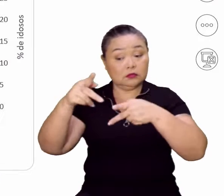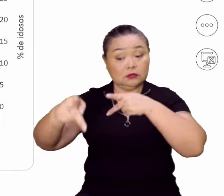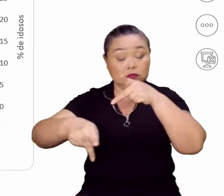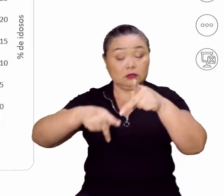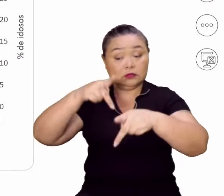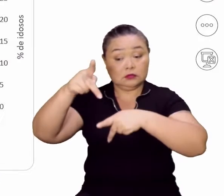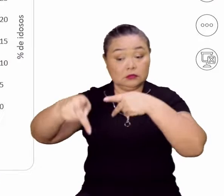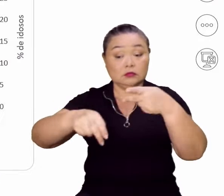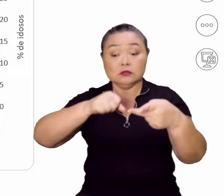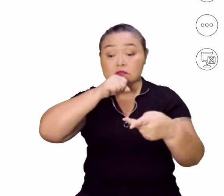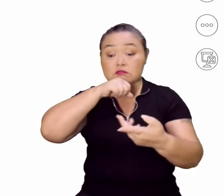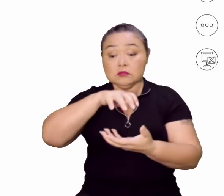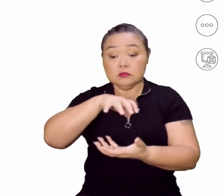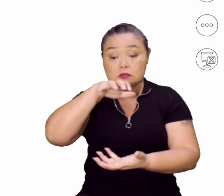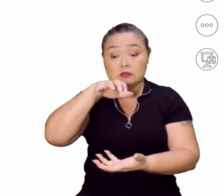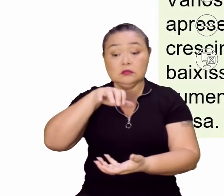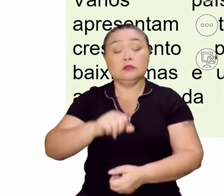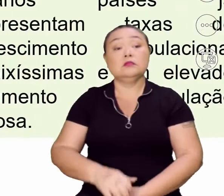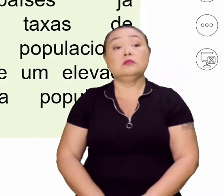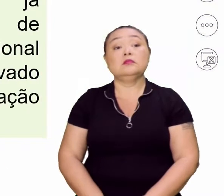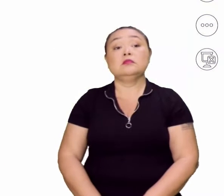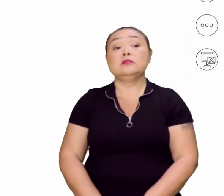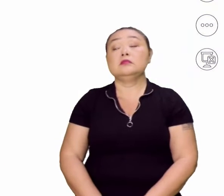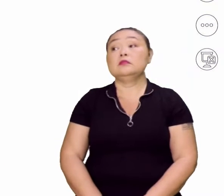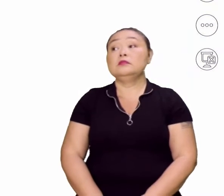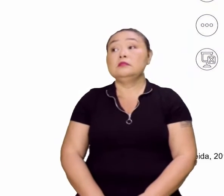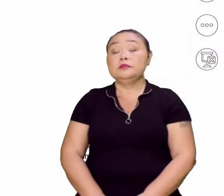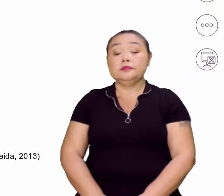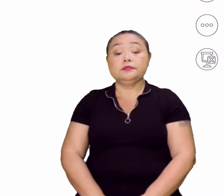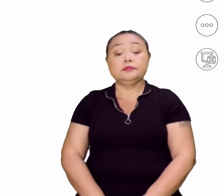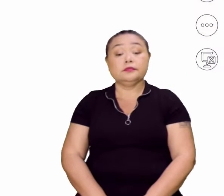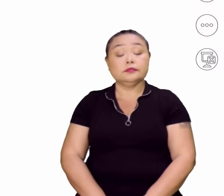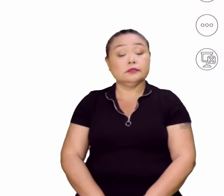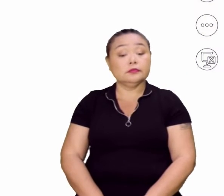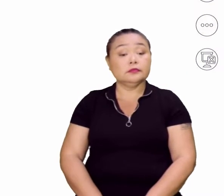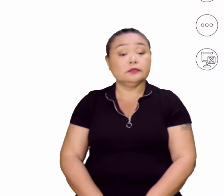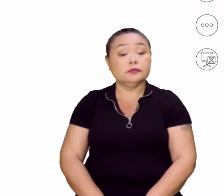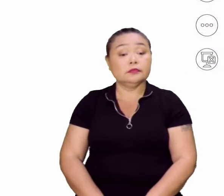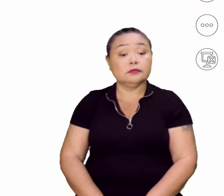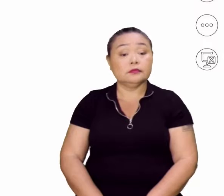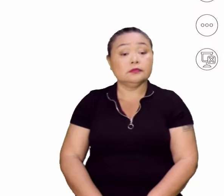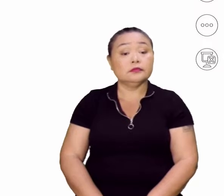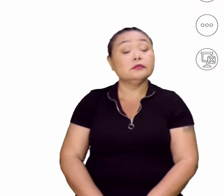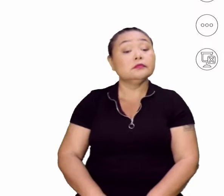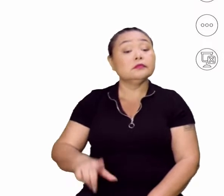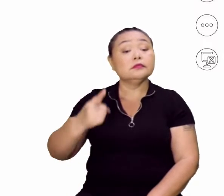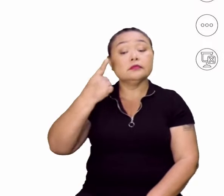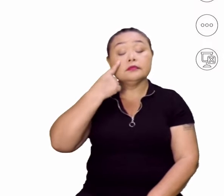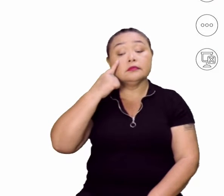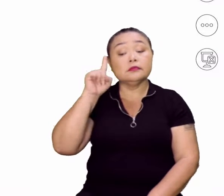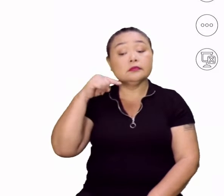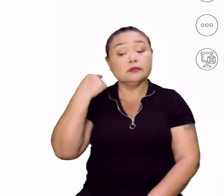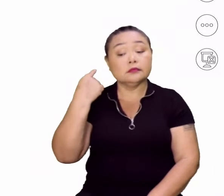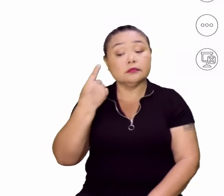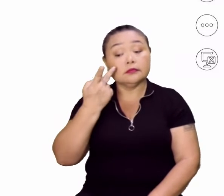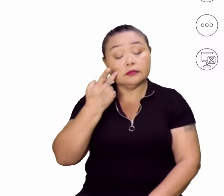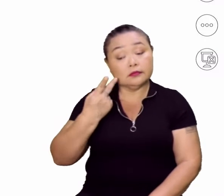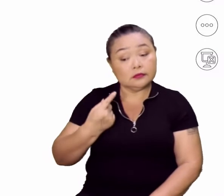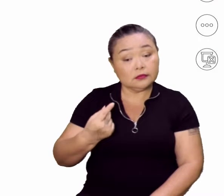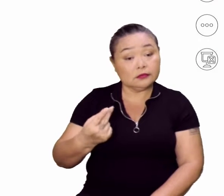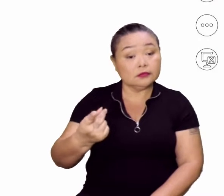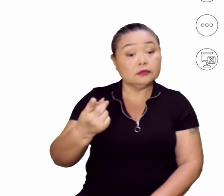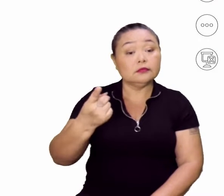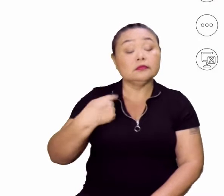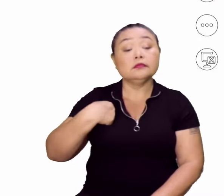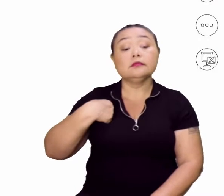população envelhecer. Isso. É isso? Aumentar a população de idosos. E a expectativa de vida. A